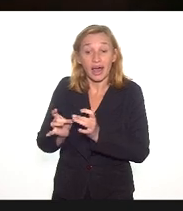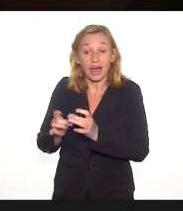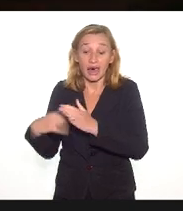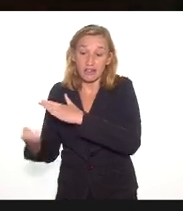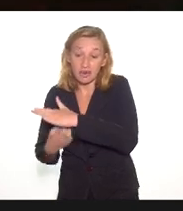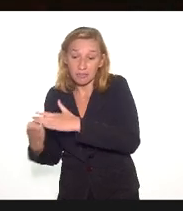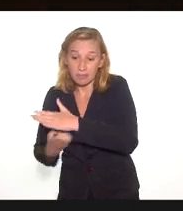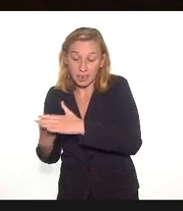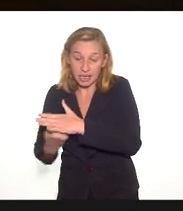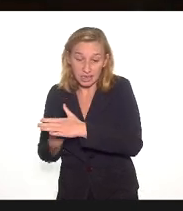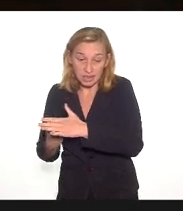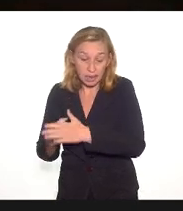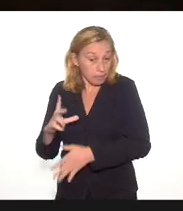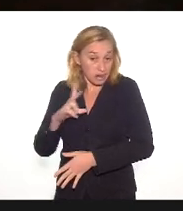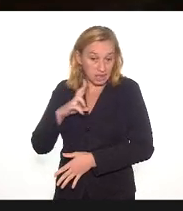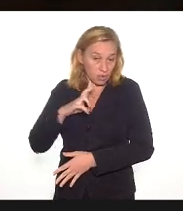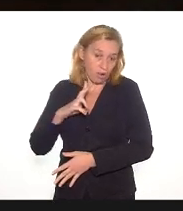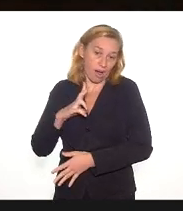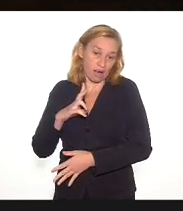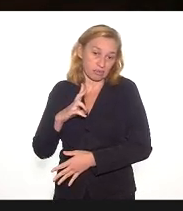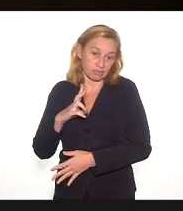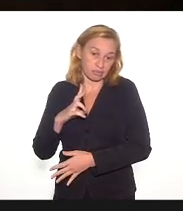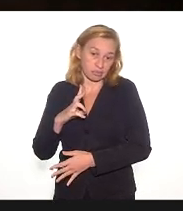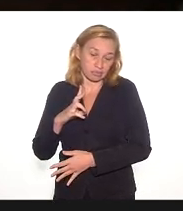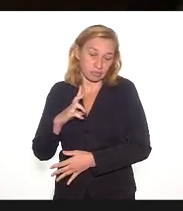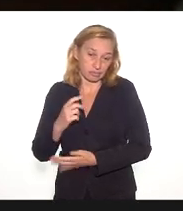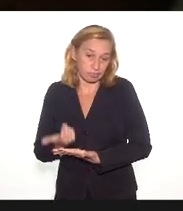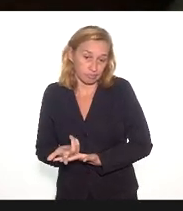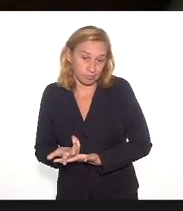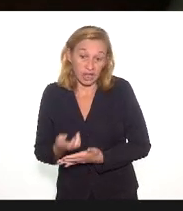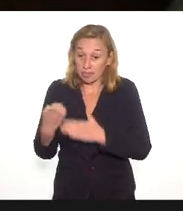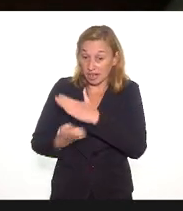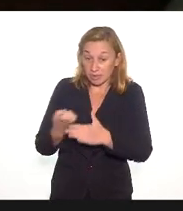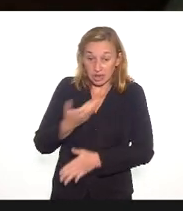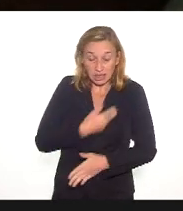a sua receita fiscal em privatização.